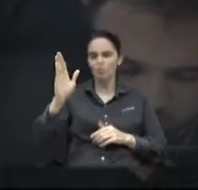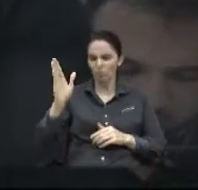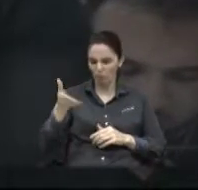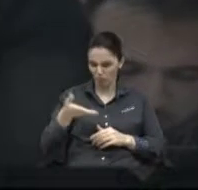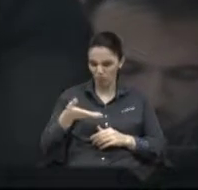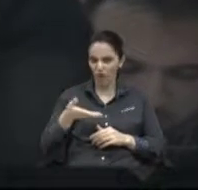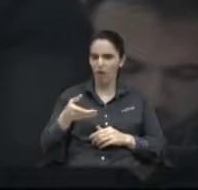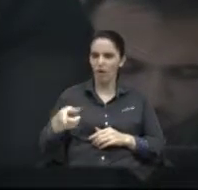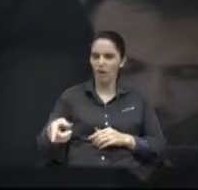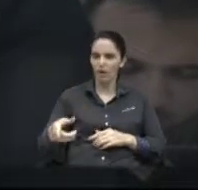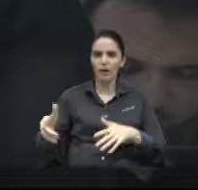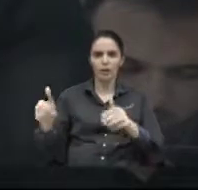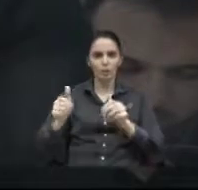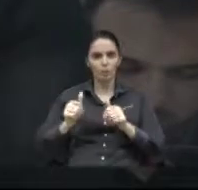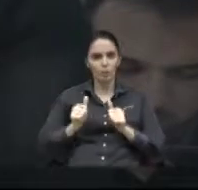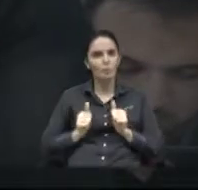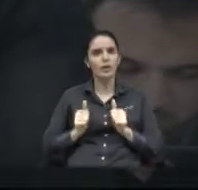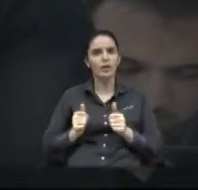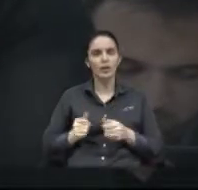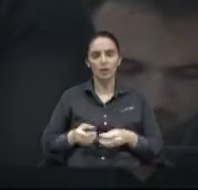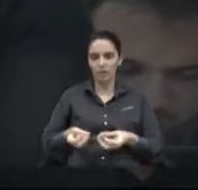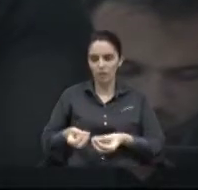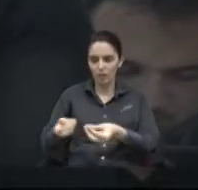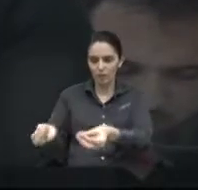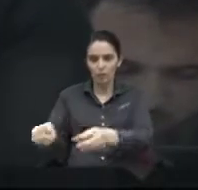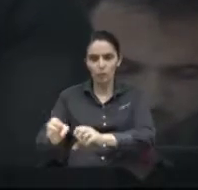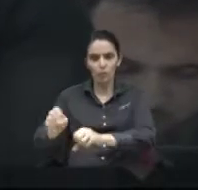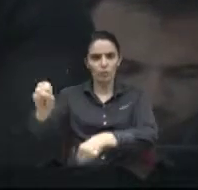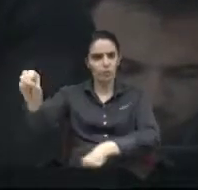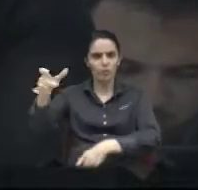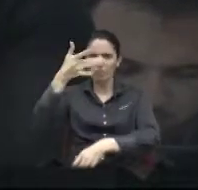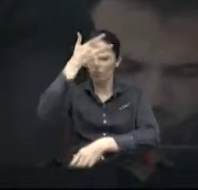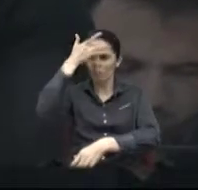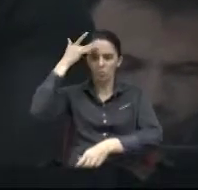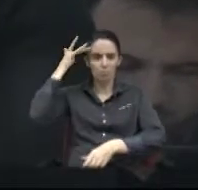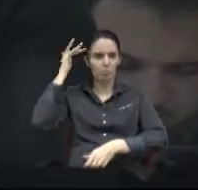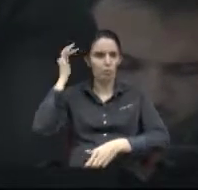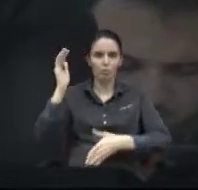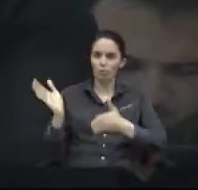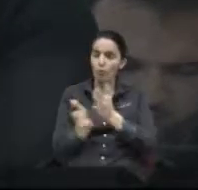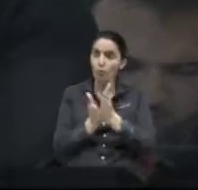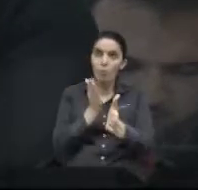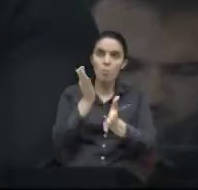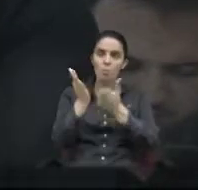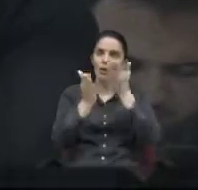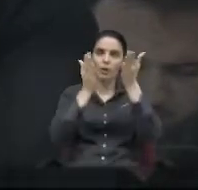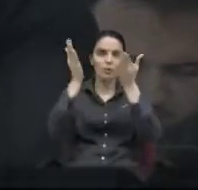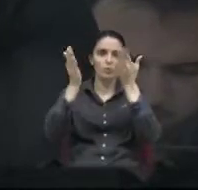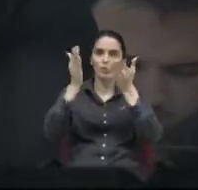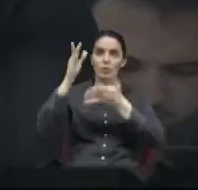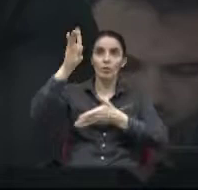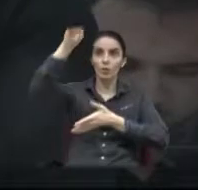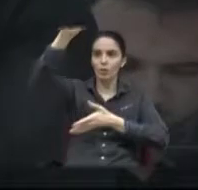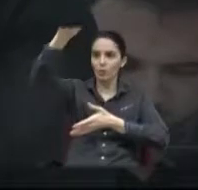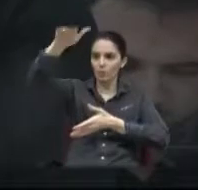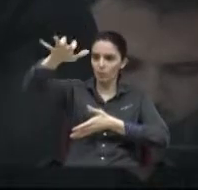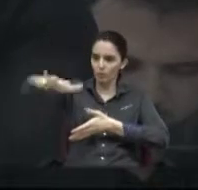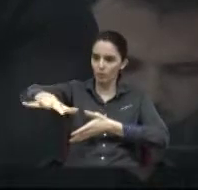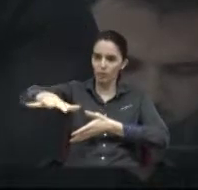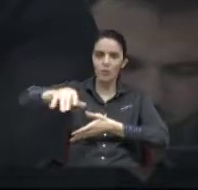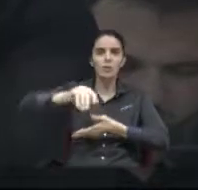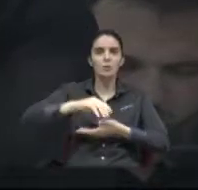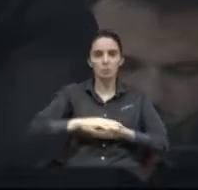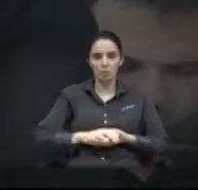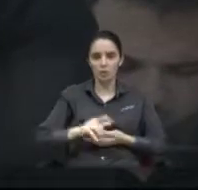E depois, ouvindo o currículo dele, que pessoa maravilhosa, que pessoa iluminada, que, graças a